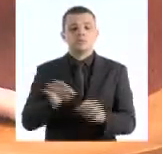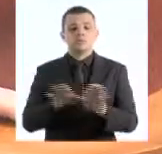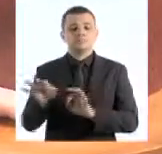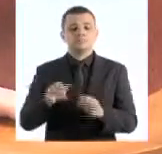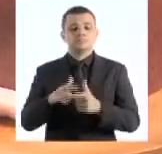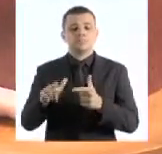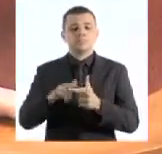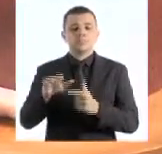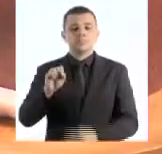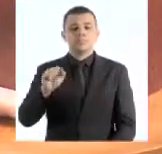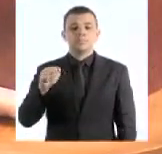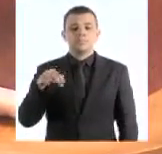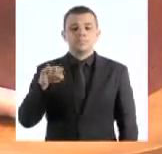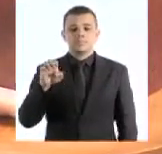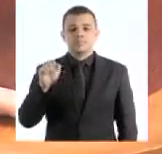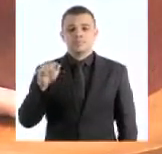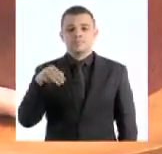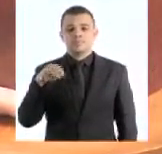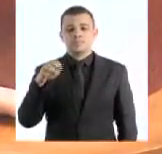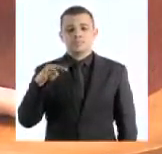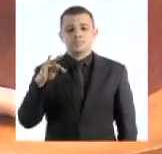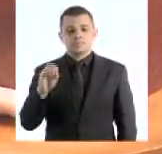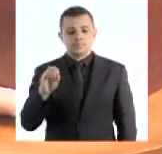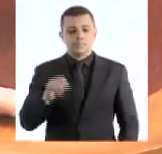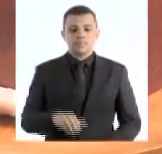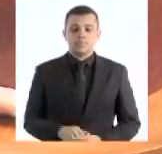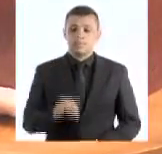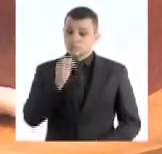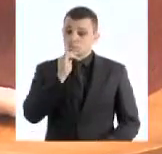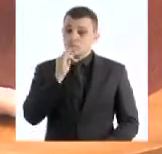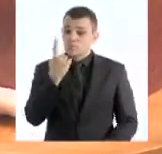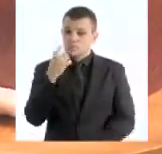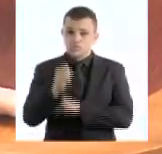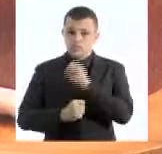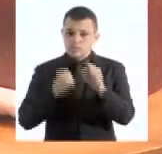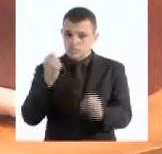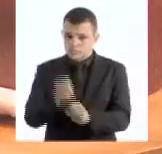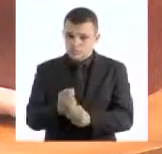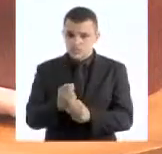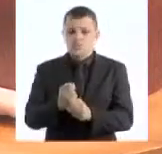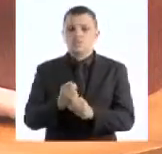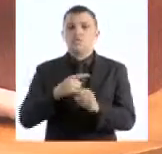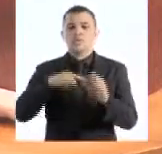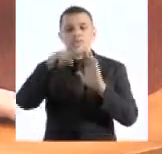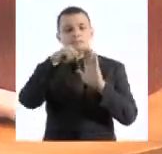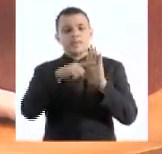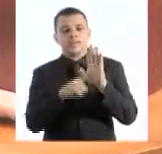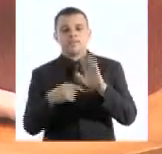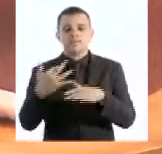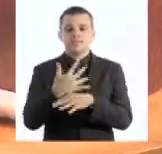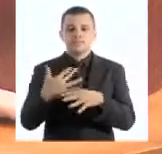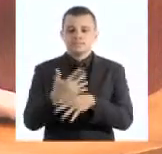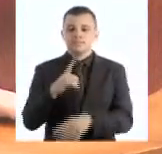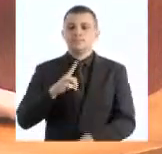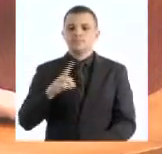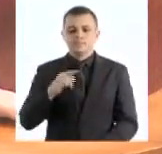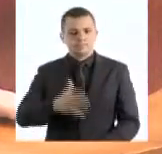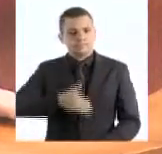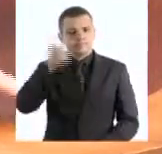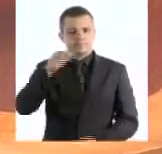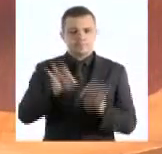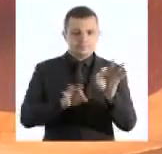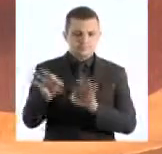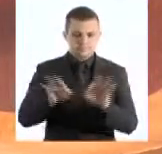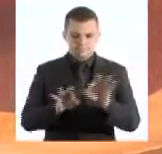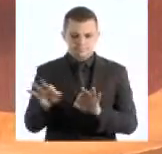ela subiu mais de 20 posições em um ano apenas no ranking de saneamento do país. Hoje ocupa a 33ª